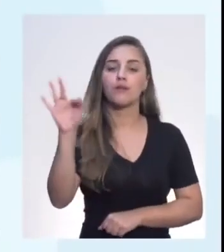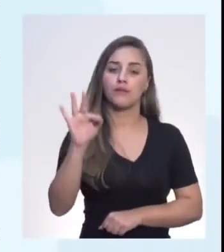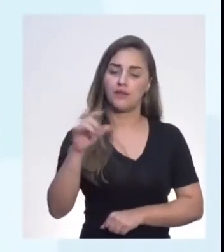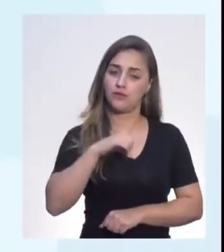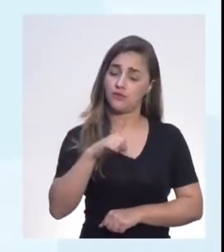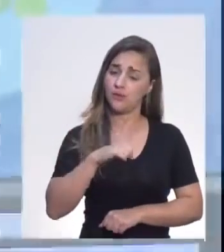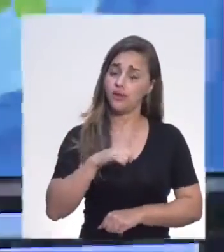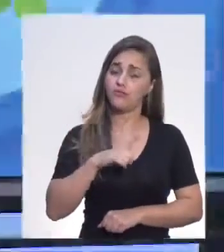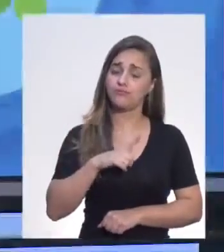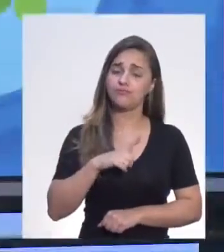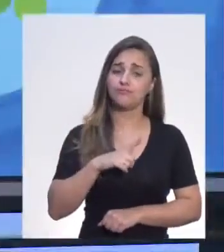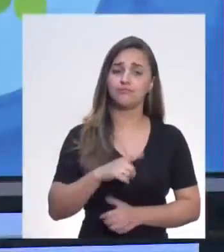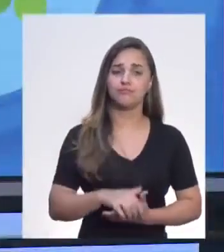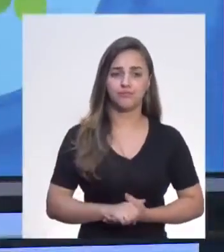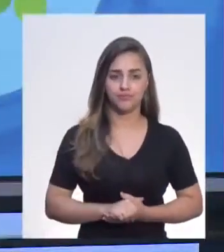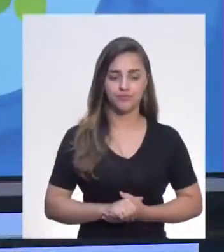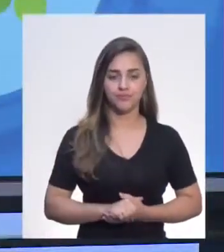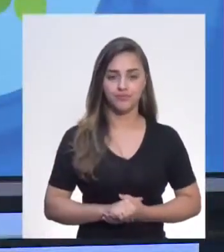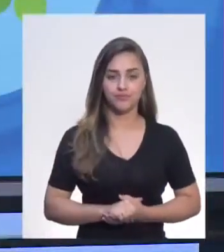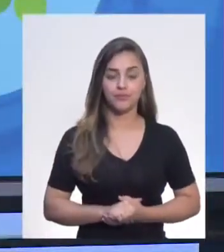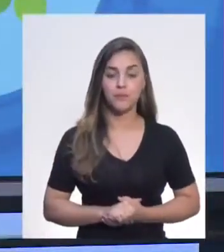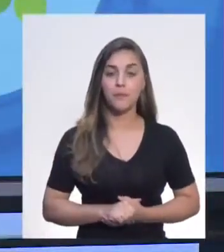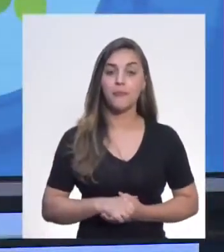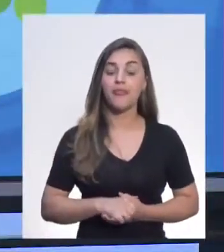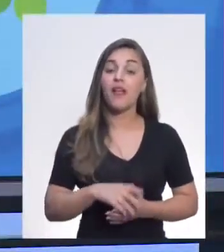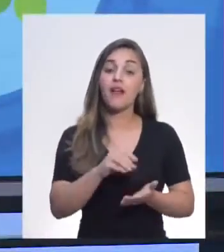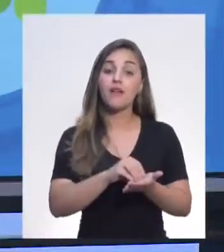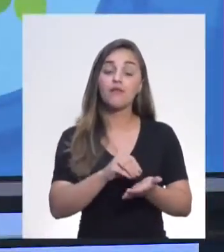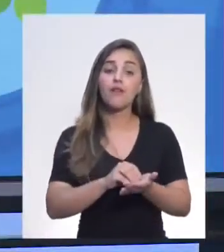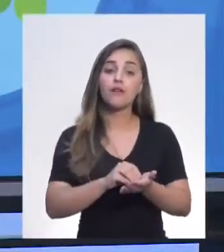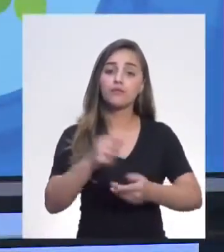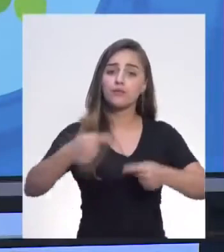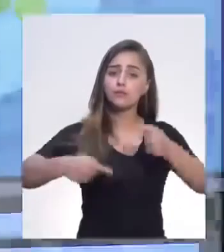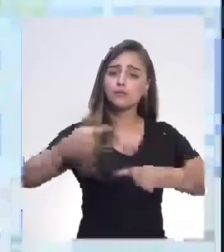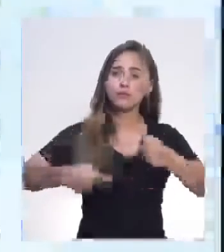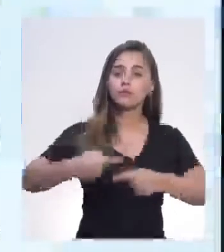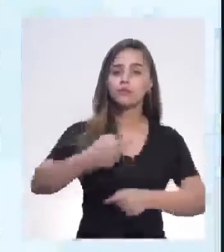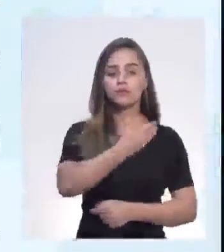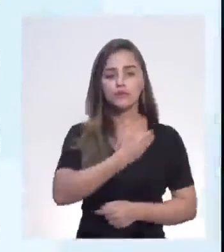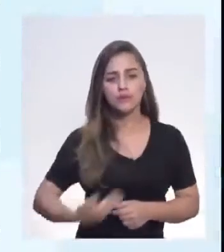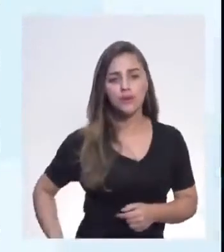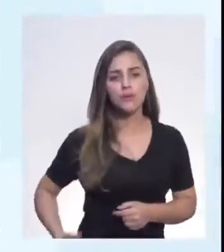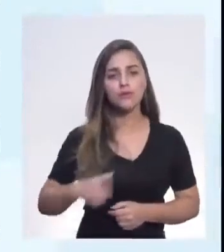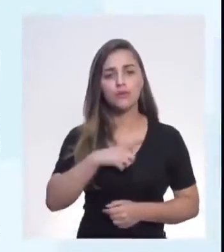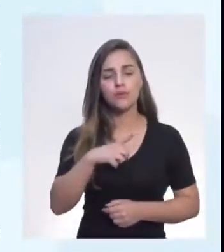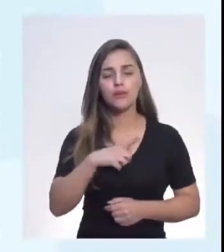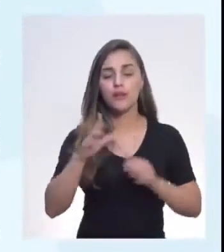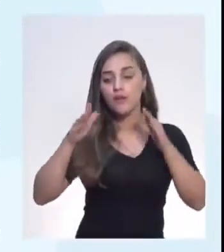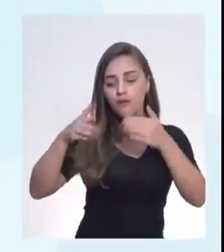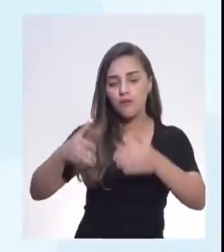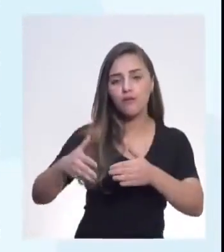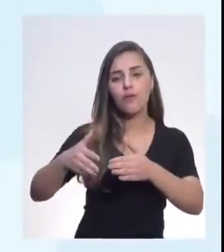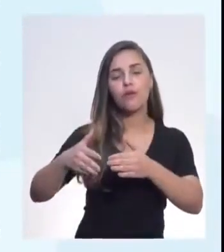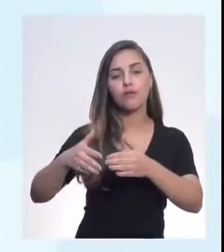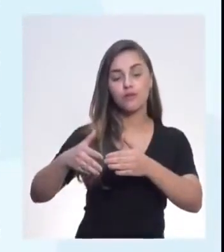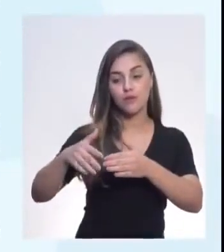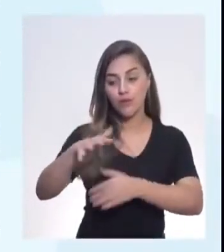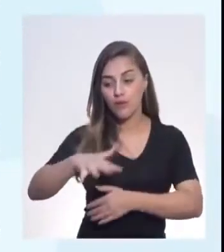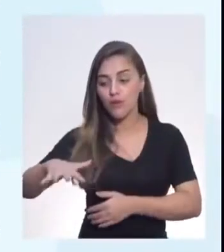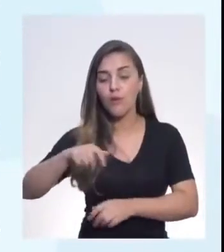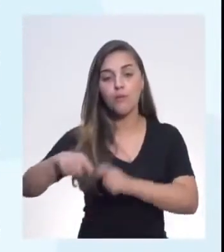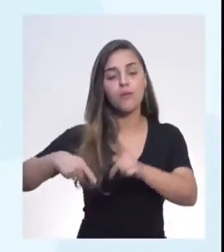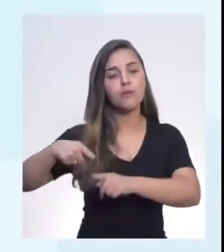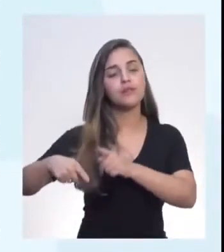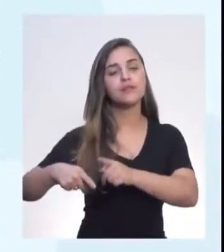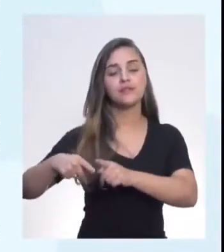social. Então, aí o que mais? A falta de política pública destinada à maior presença dos negros no mercado de trabalho e nos